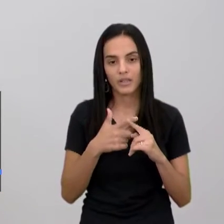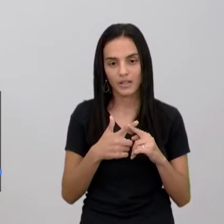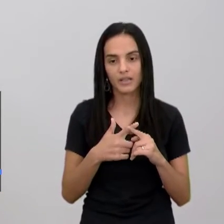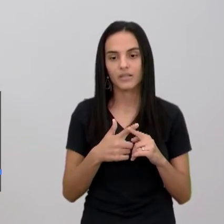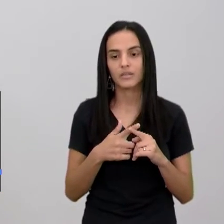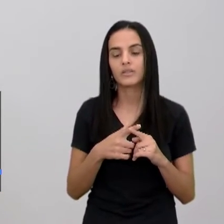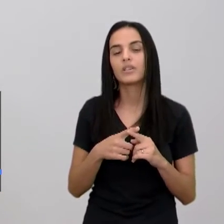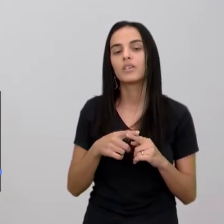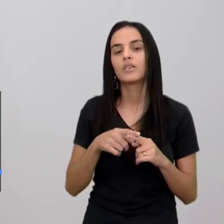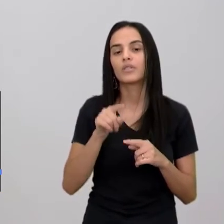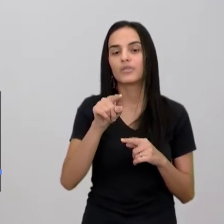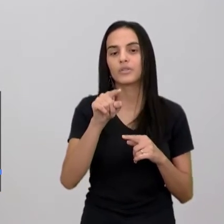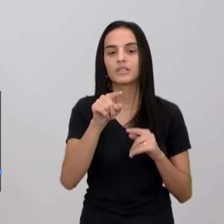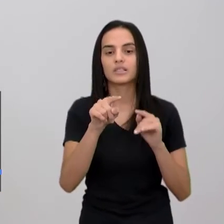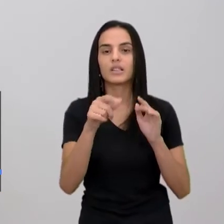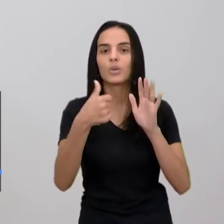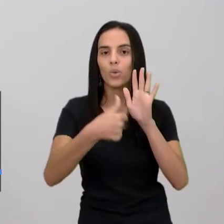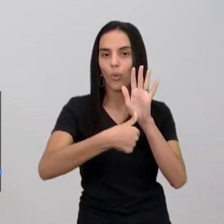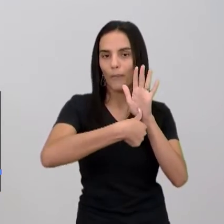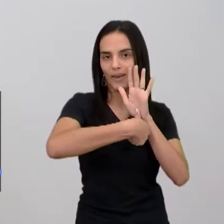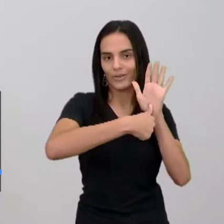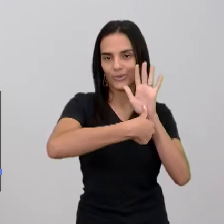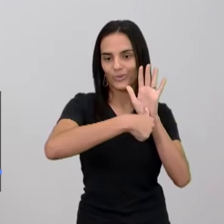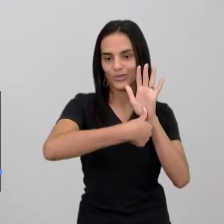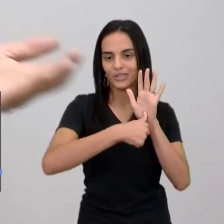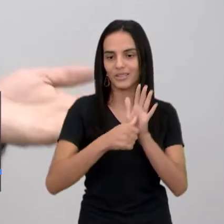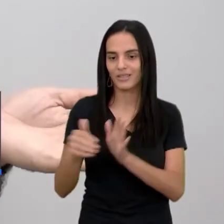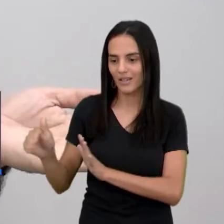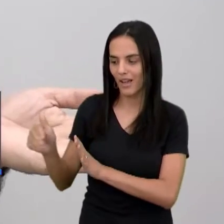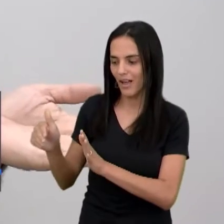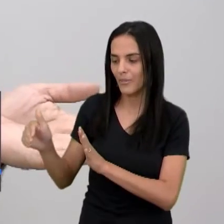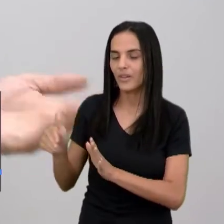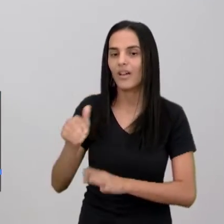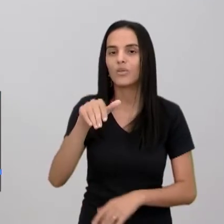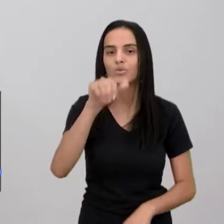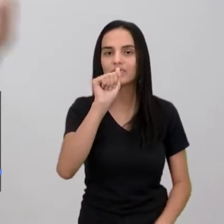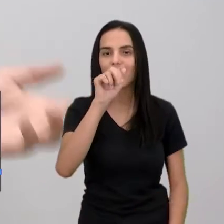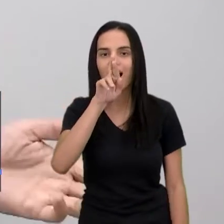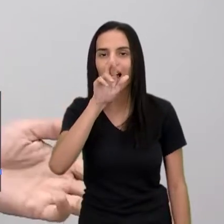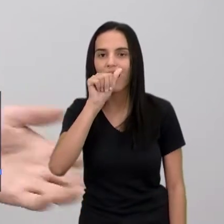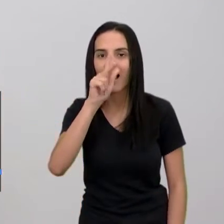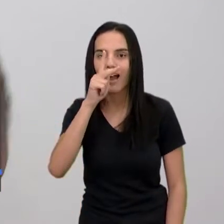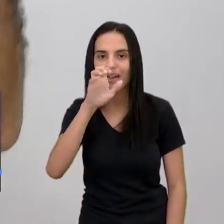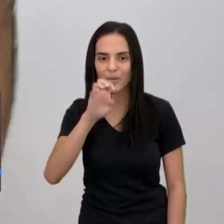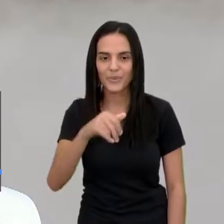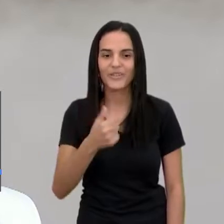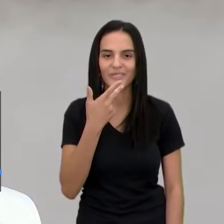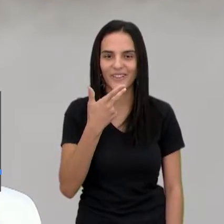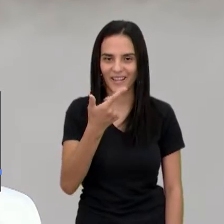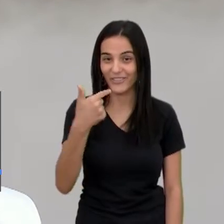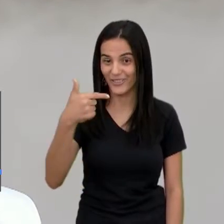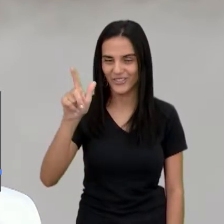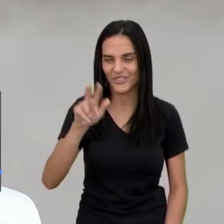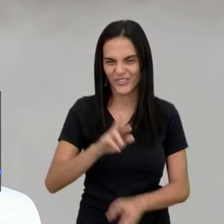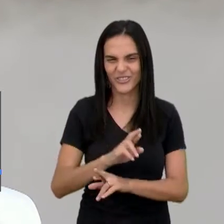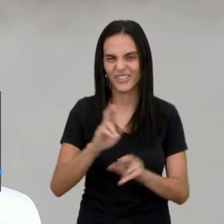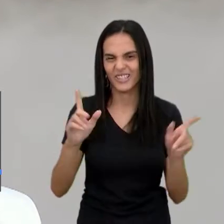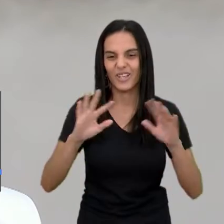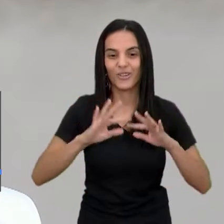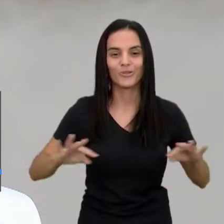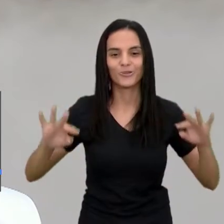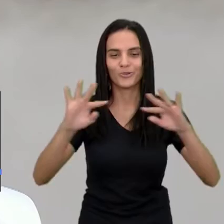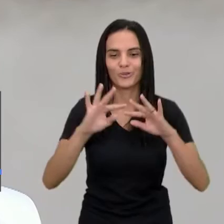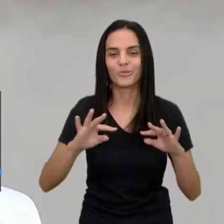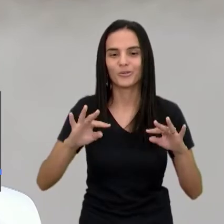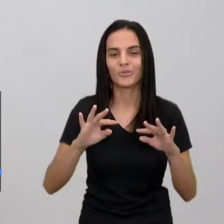quando você pega documentos de época, os árabes, só que nessa se falava árabe, se falava o turco. Todo sim. árabe era